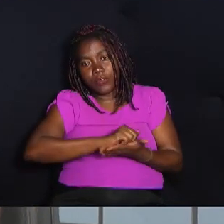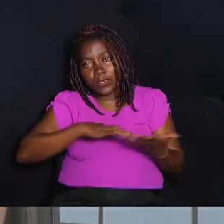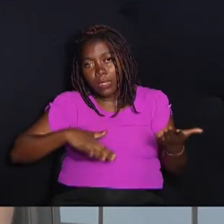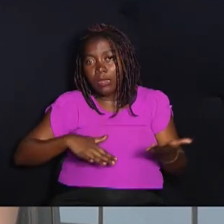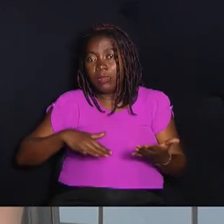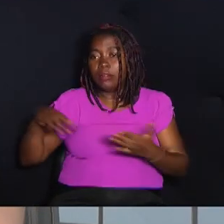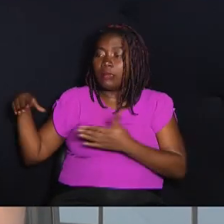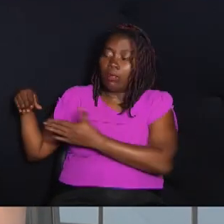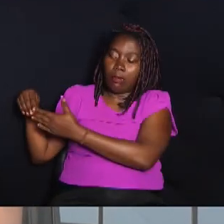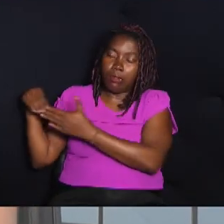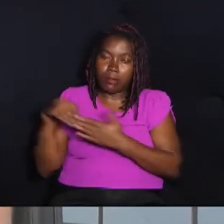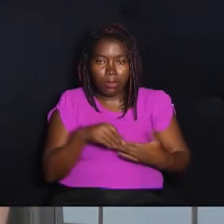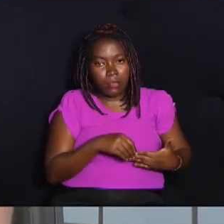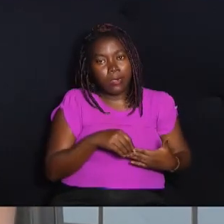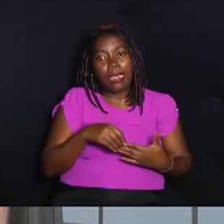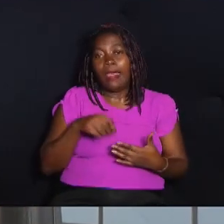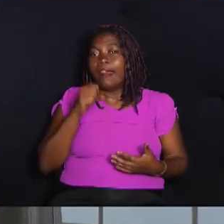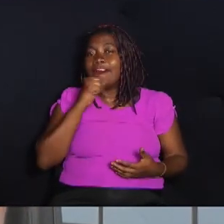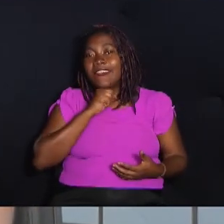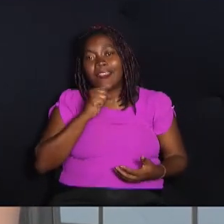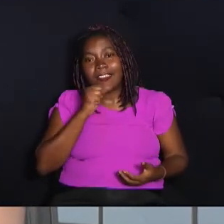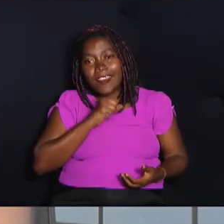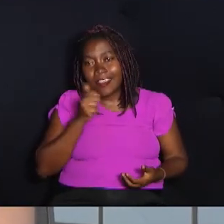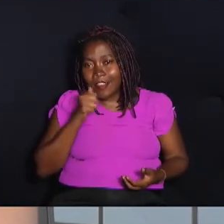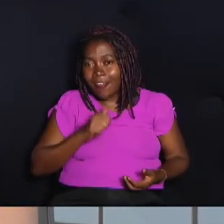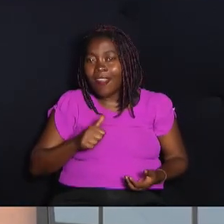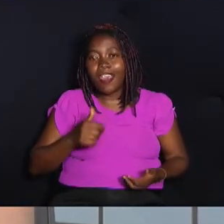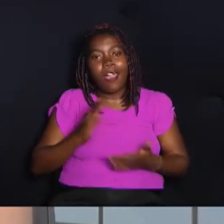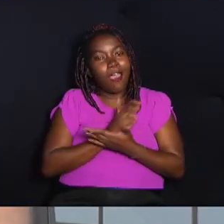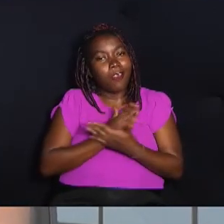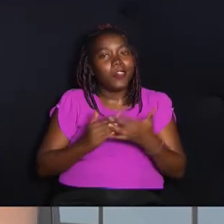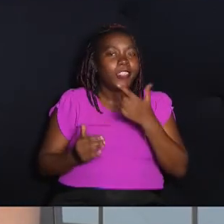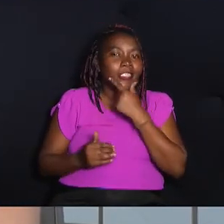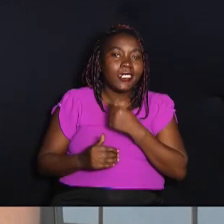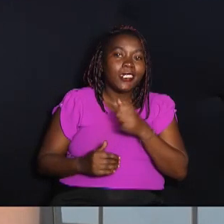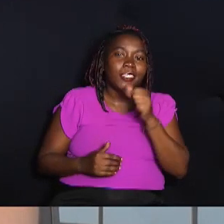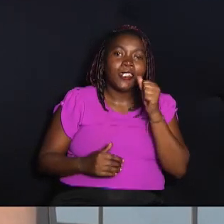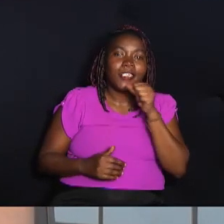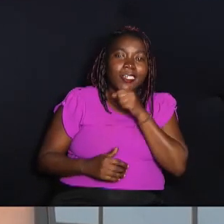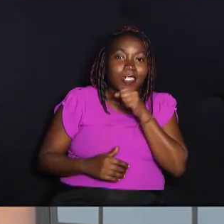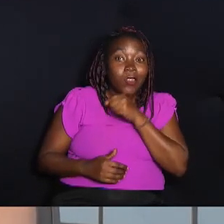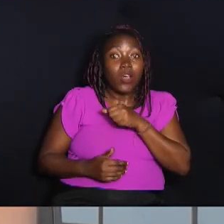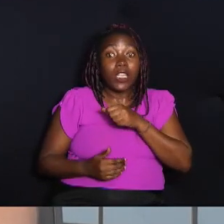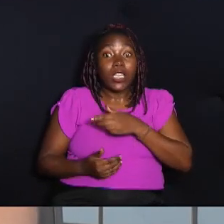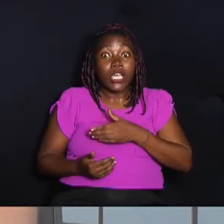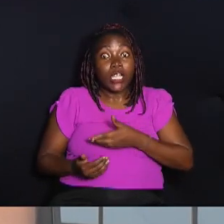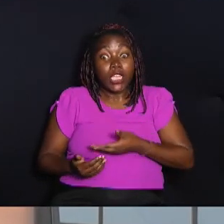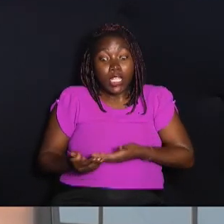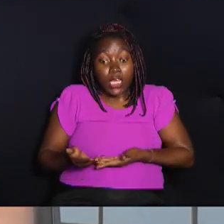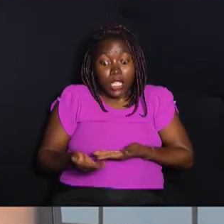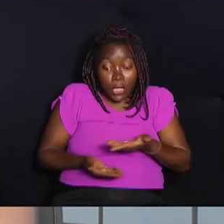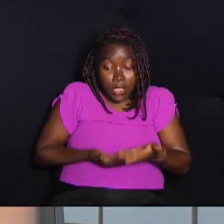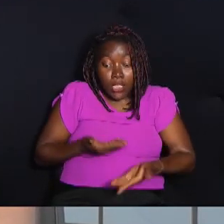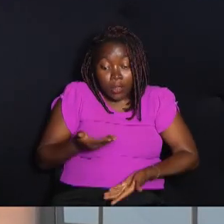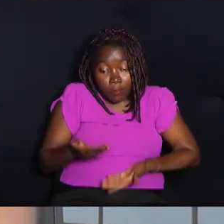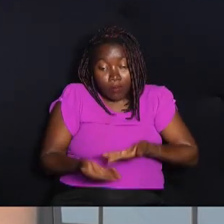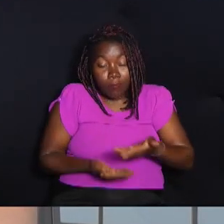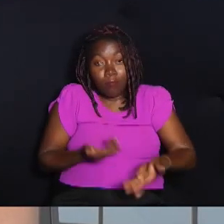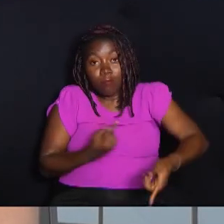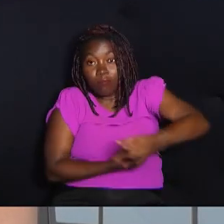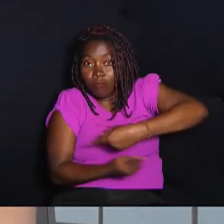traziam ou senhoras, ou às vezes alguns senhores envolvendo o grupo ali, e nisso